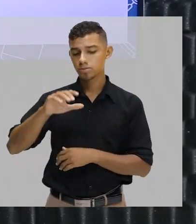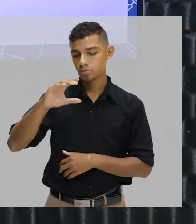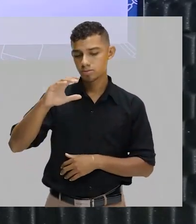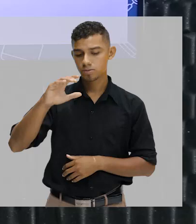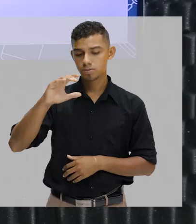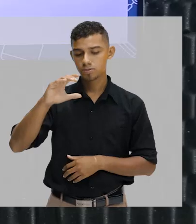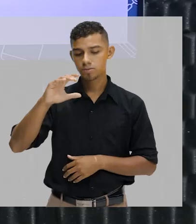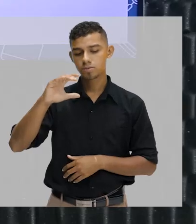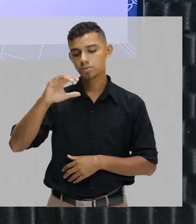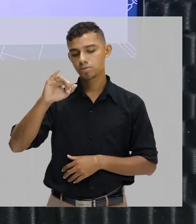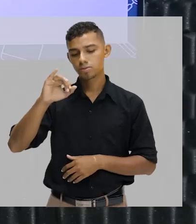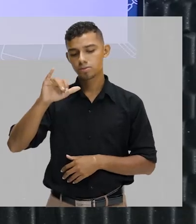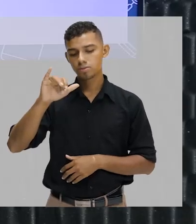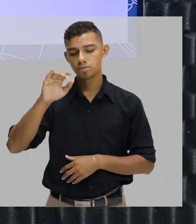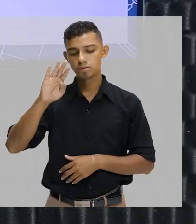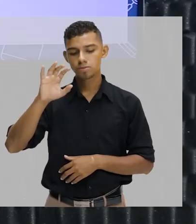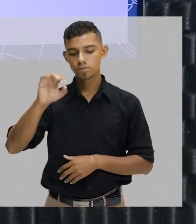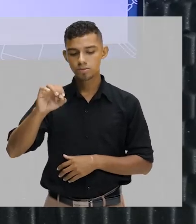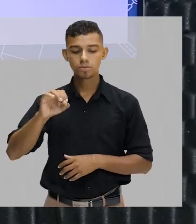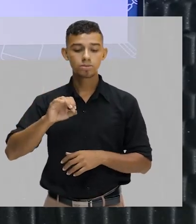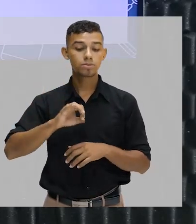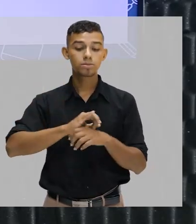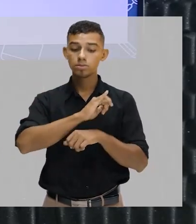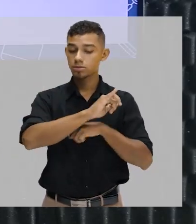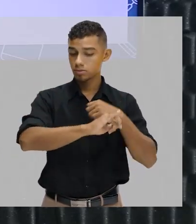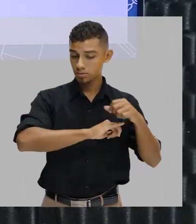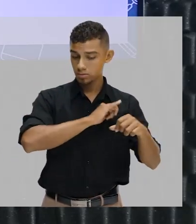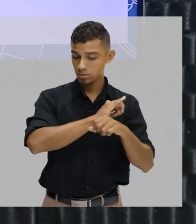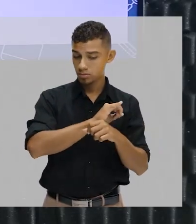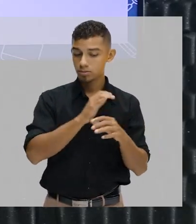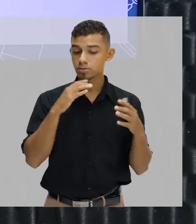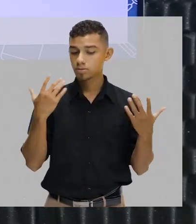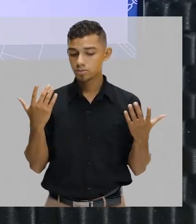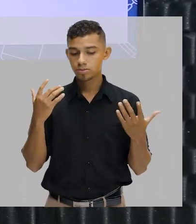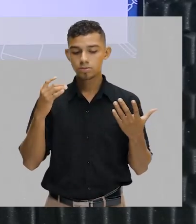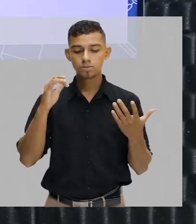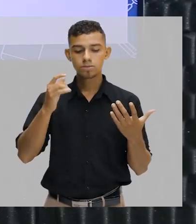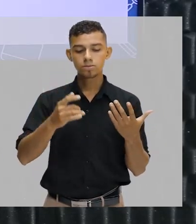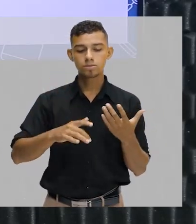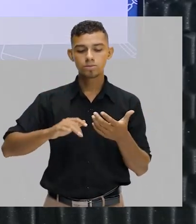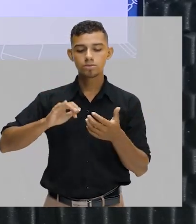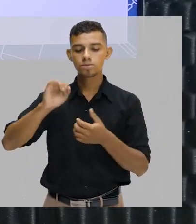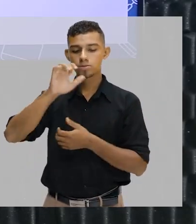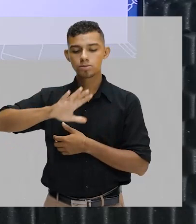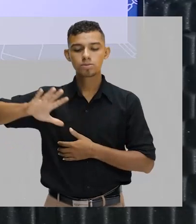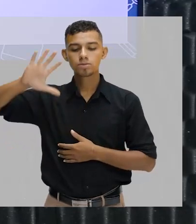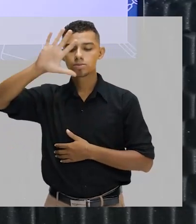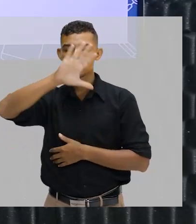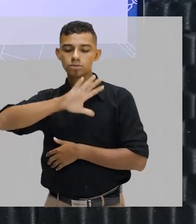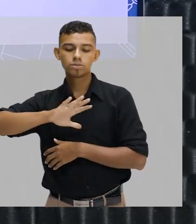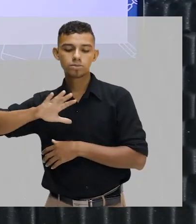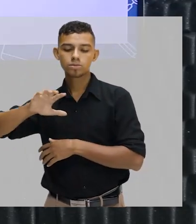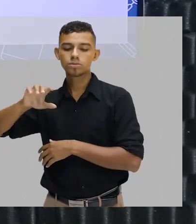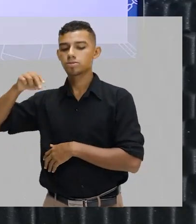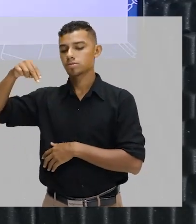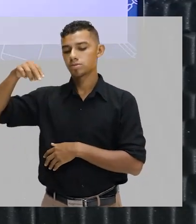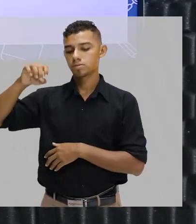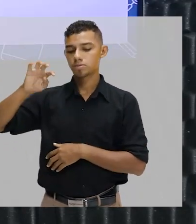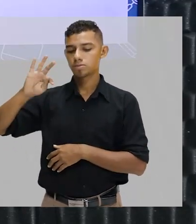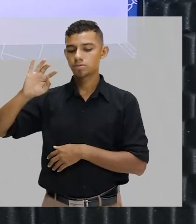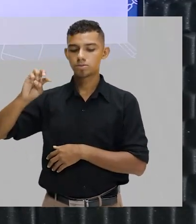A palavra internet vem de international network, rede internacional.